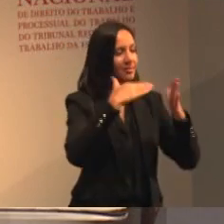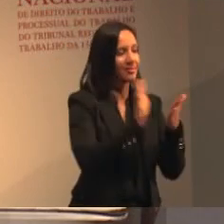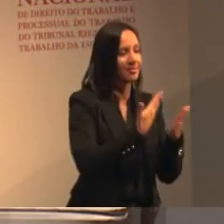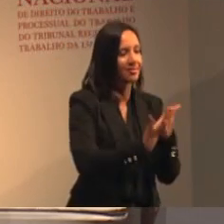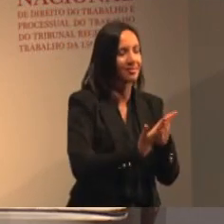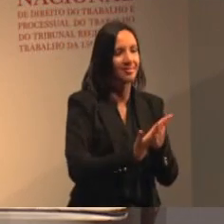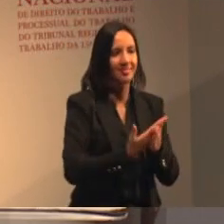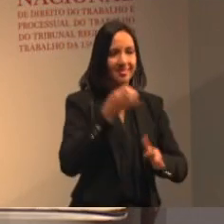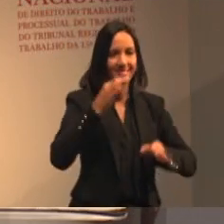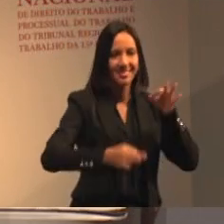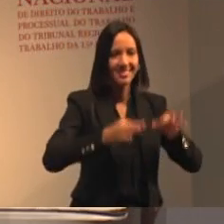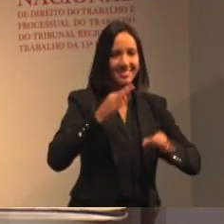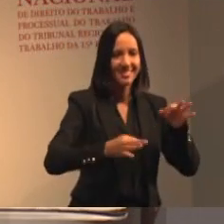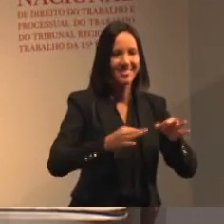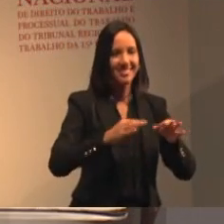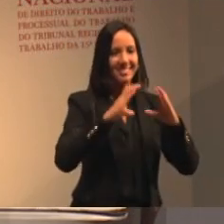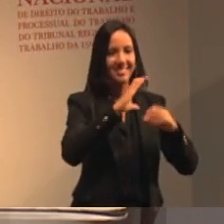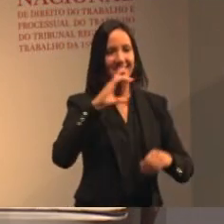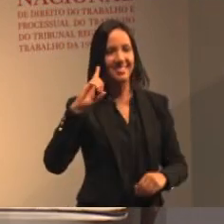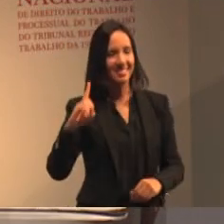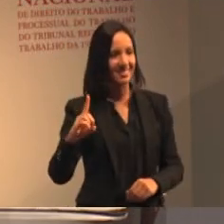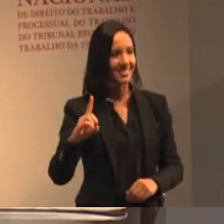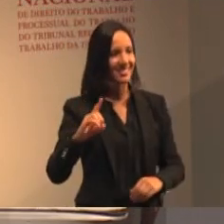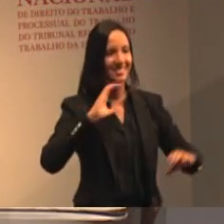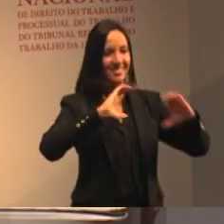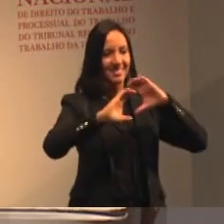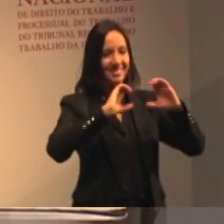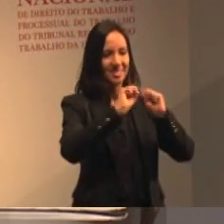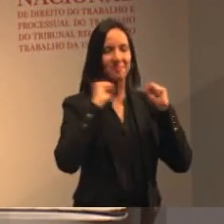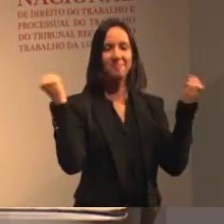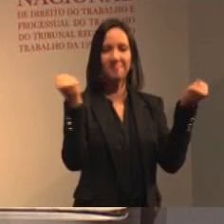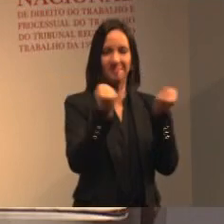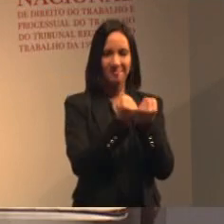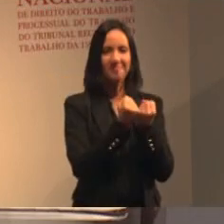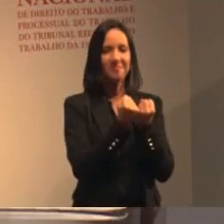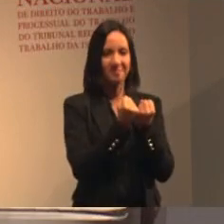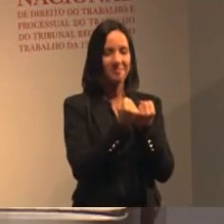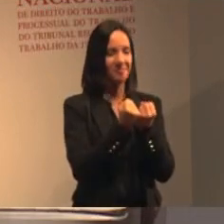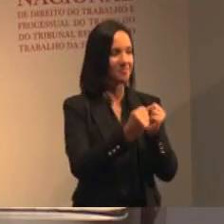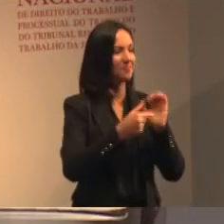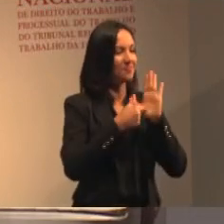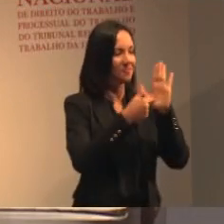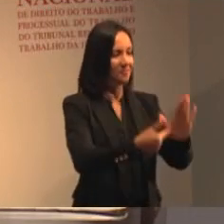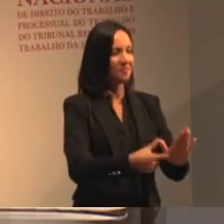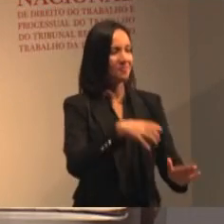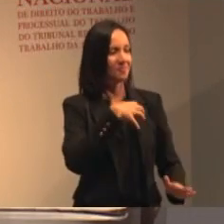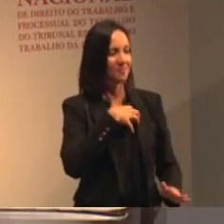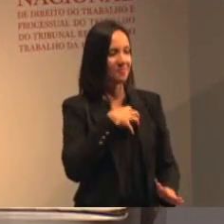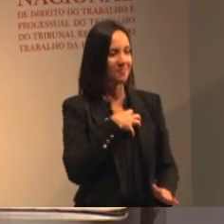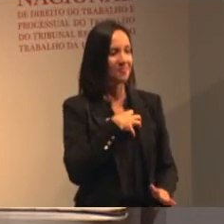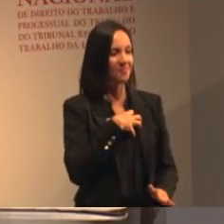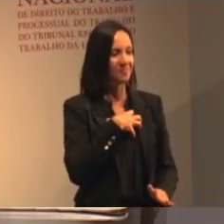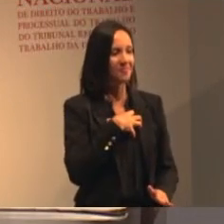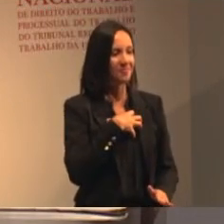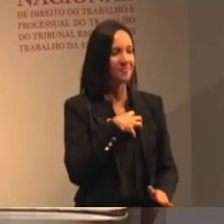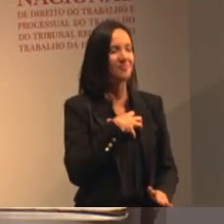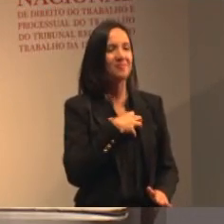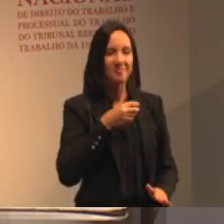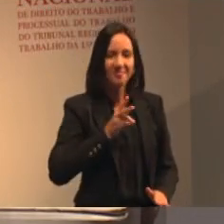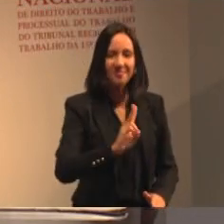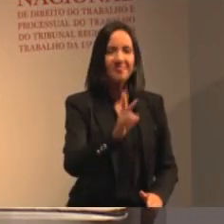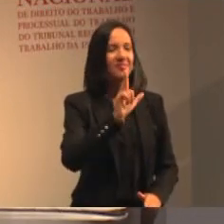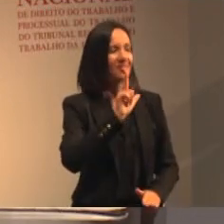Judicial e à Coordenadoria de Comunicação Social e suas respectivas equipes pela